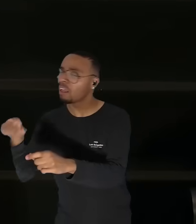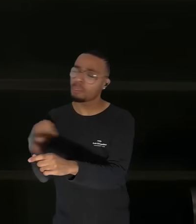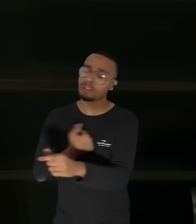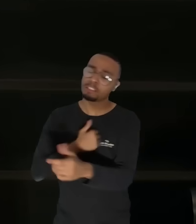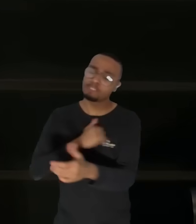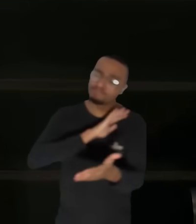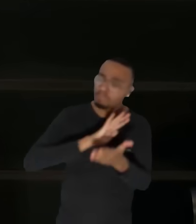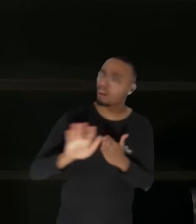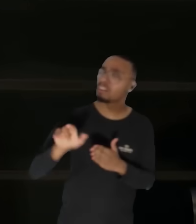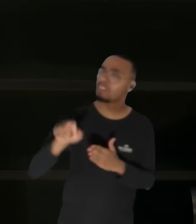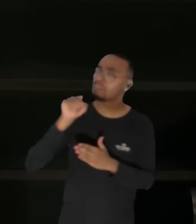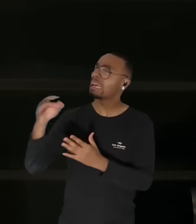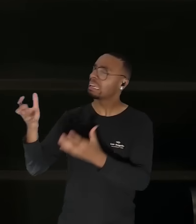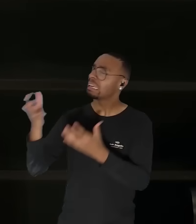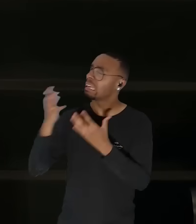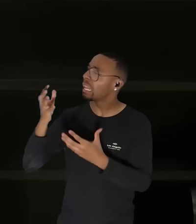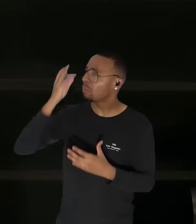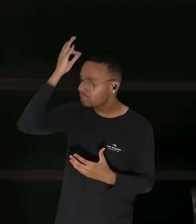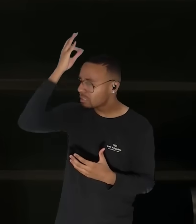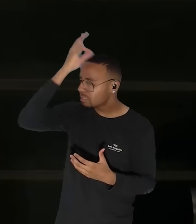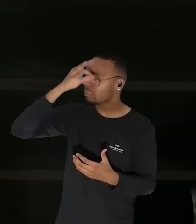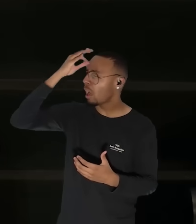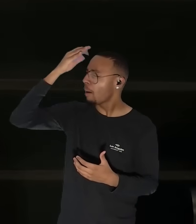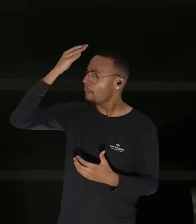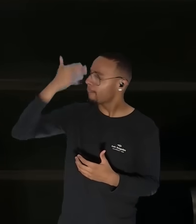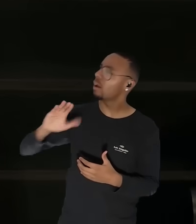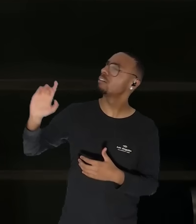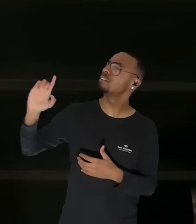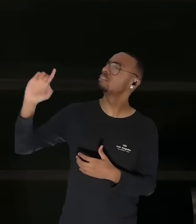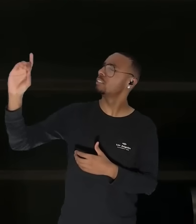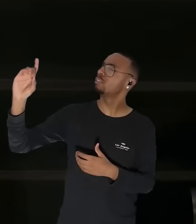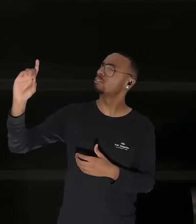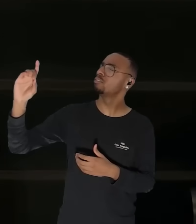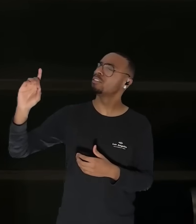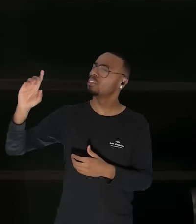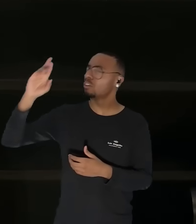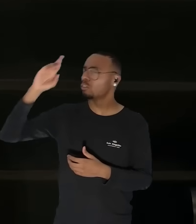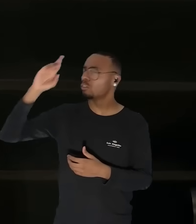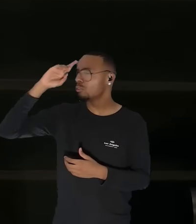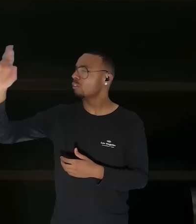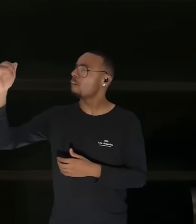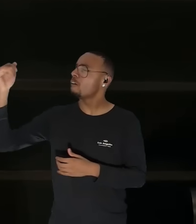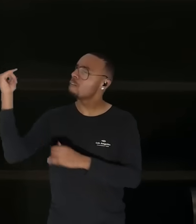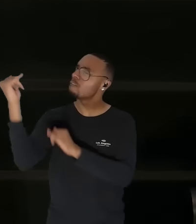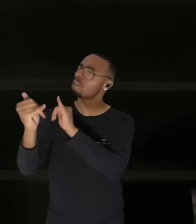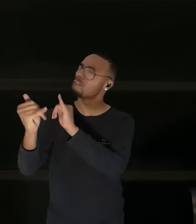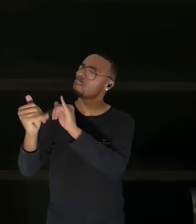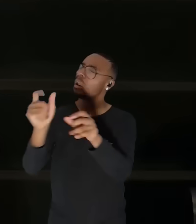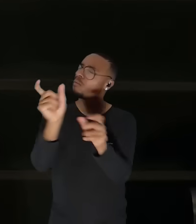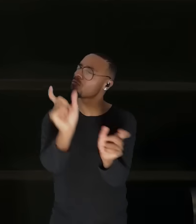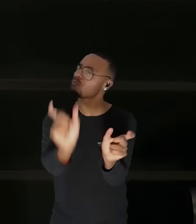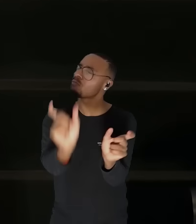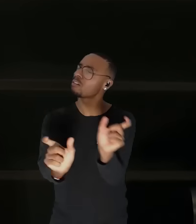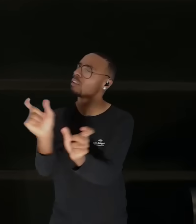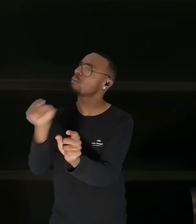nesta noite. Esse povo veio atrás de resposta. Esse povo veio atrás de